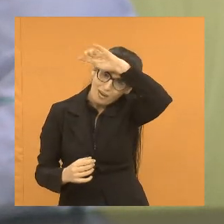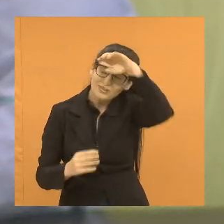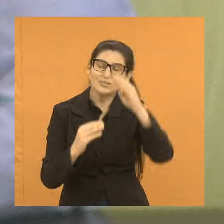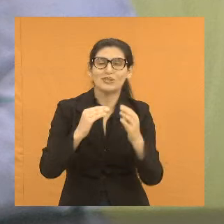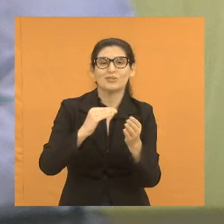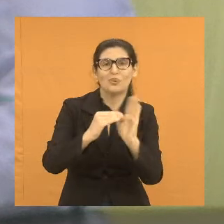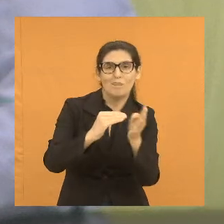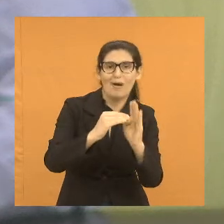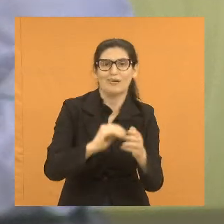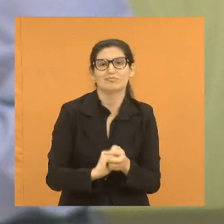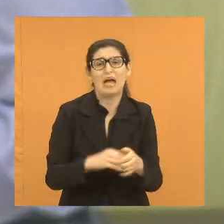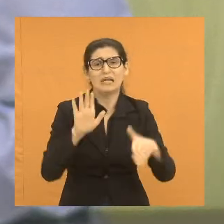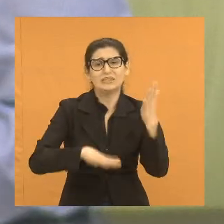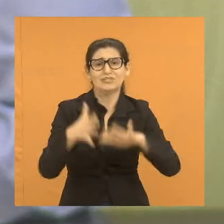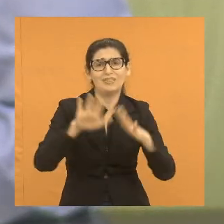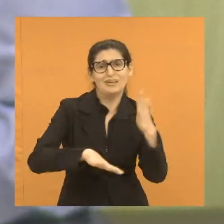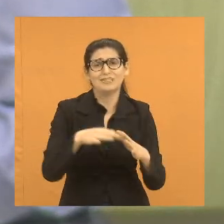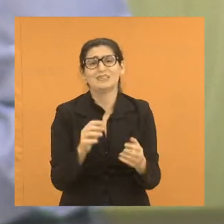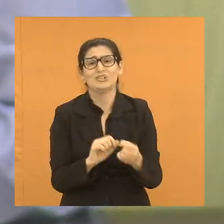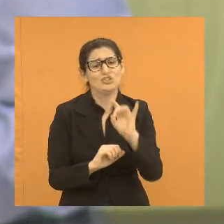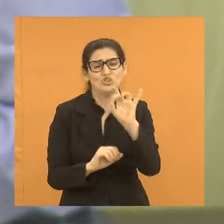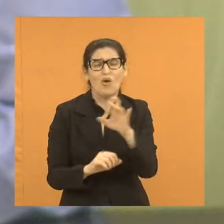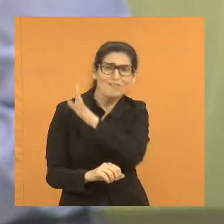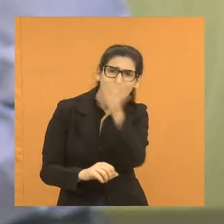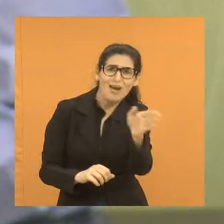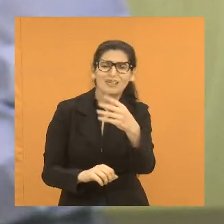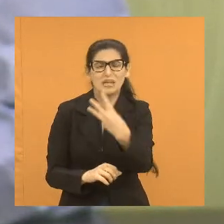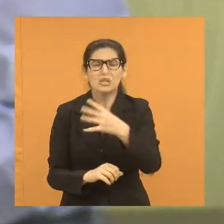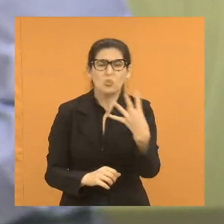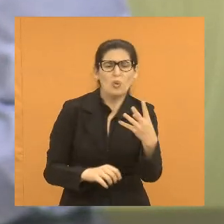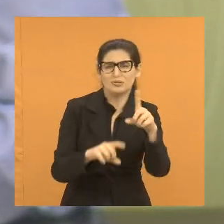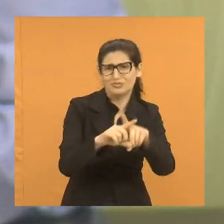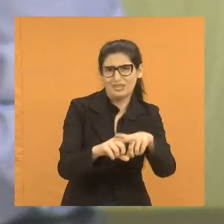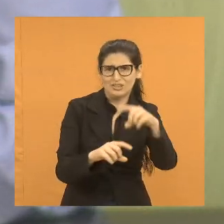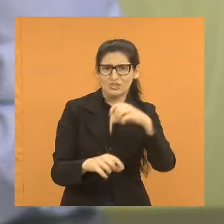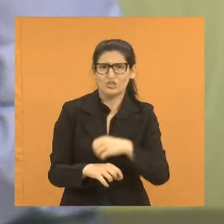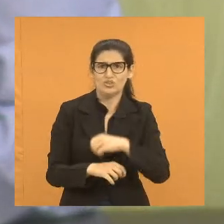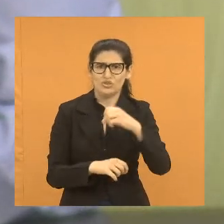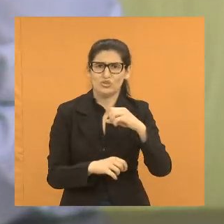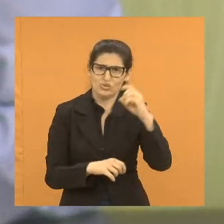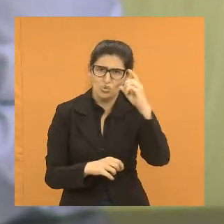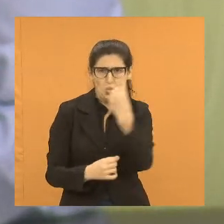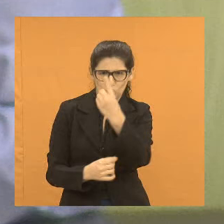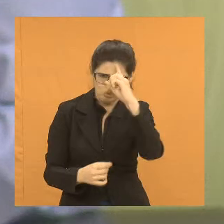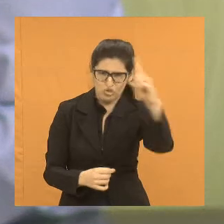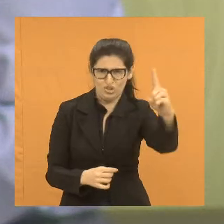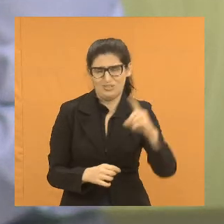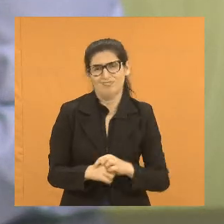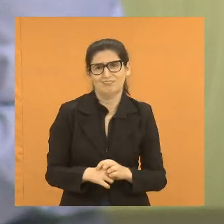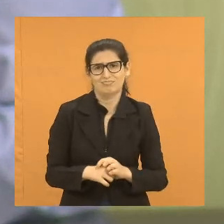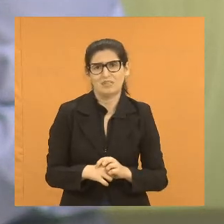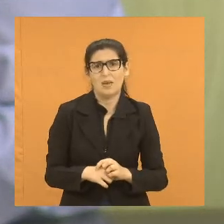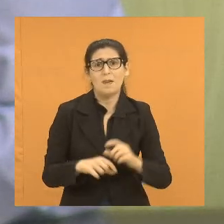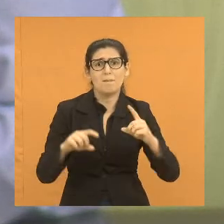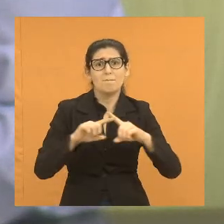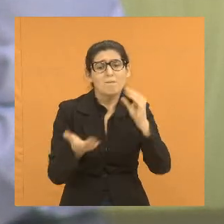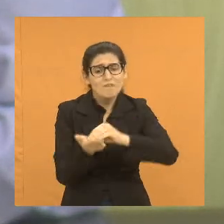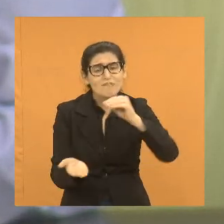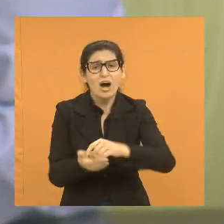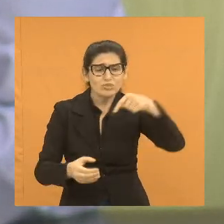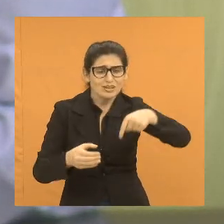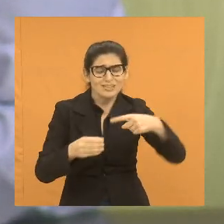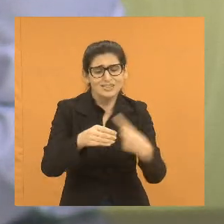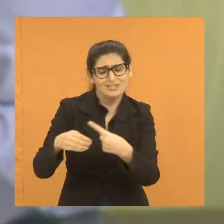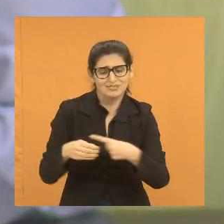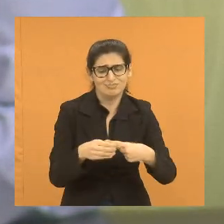parada lá, atende 3, 4 casos por dia, sendo que aqui está faltando, né? Então, assim, é verdade, os 2 vereadores